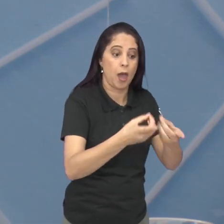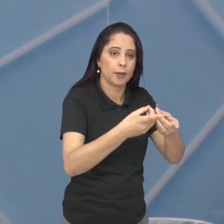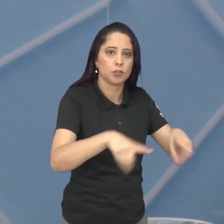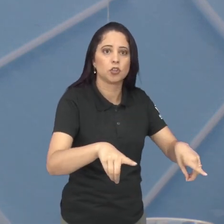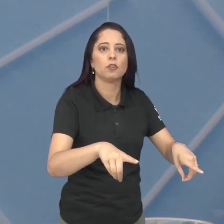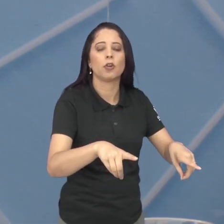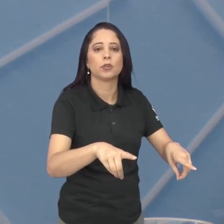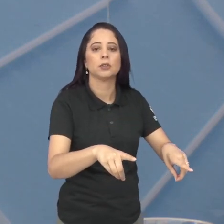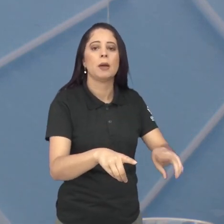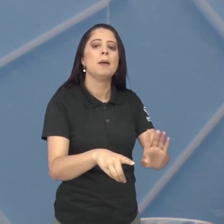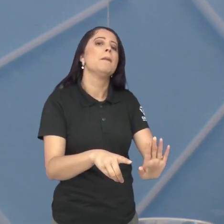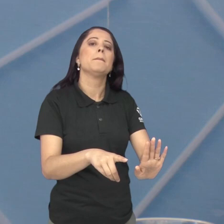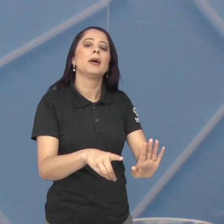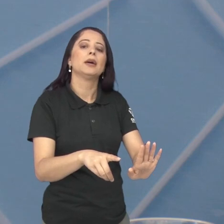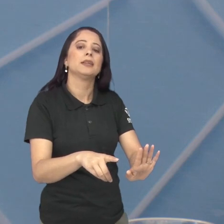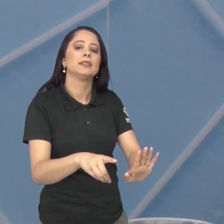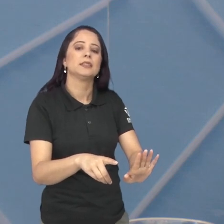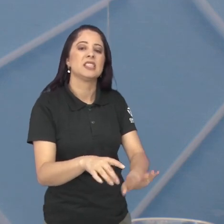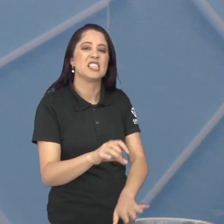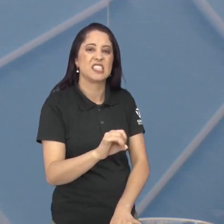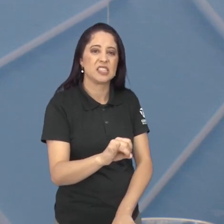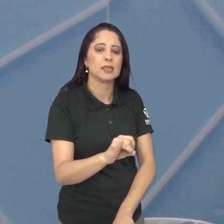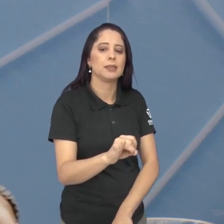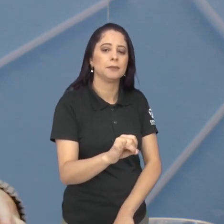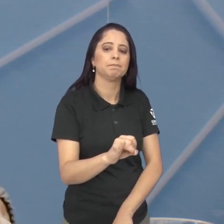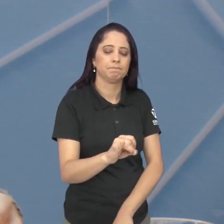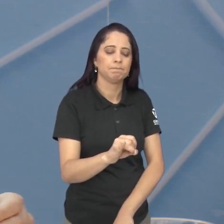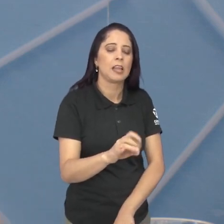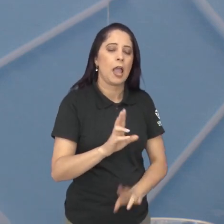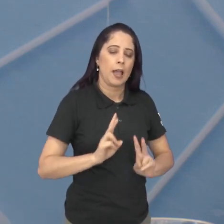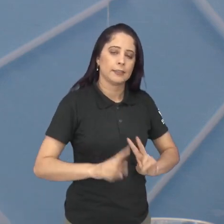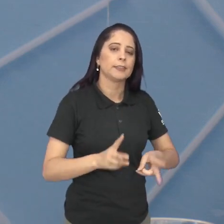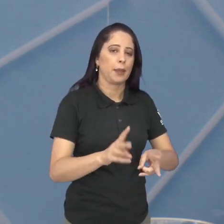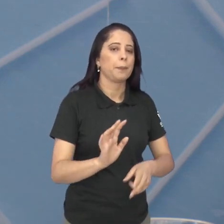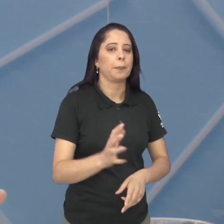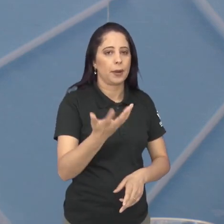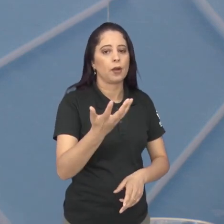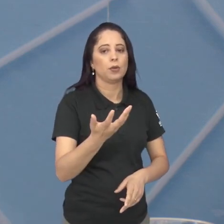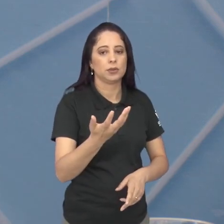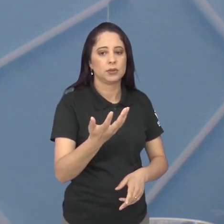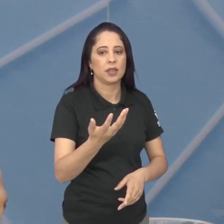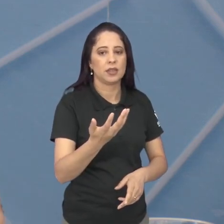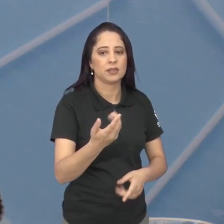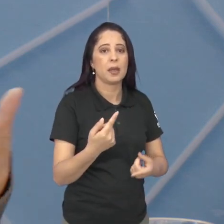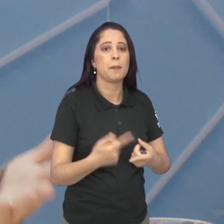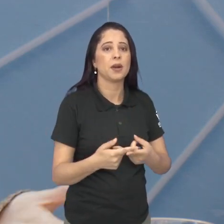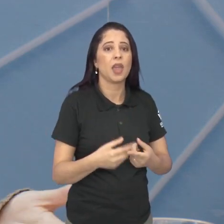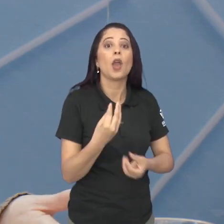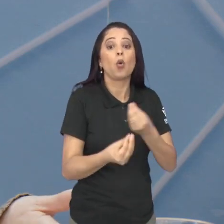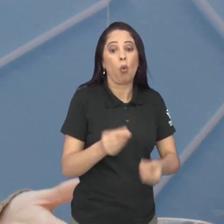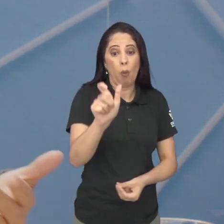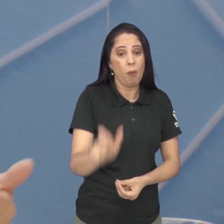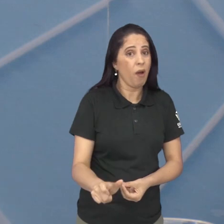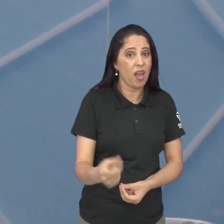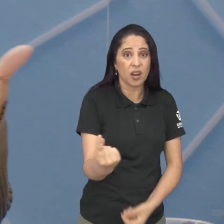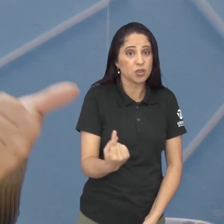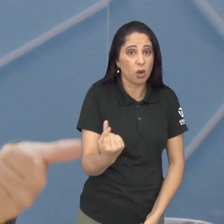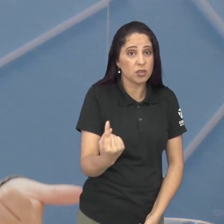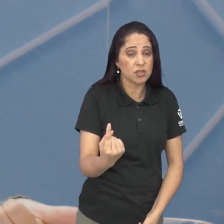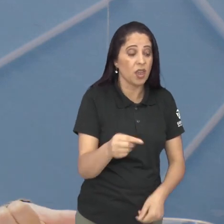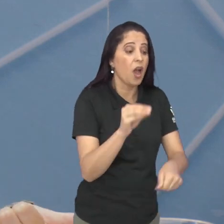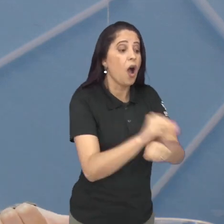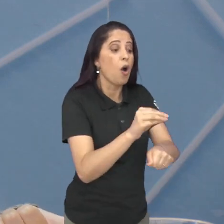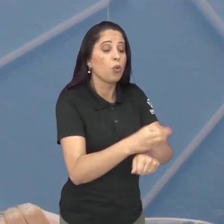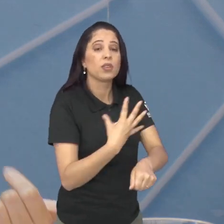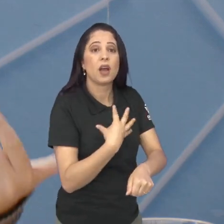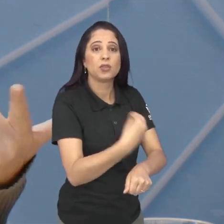né? Mas quando a gente tem uma criança atípica na família, isso acaba ficando pior ainda. Porque aí, como que essa mãe vai dar conta, né? De fazer